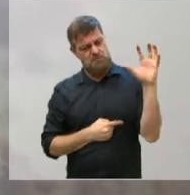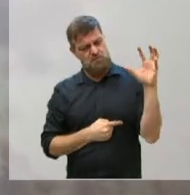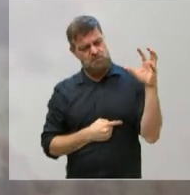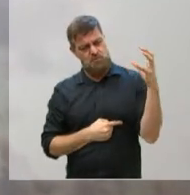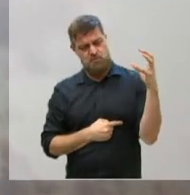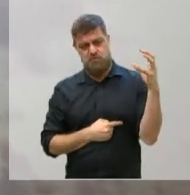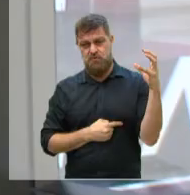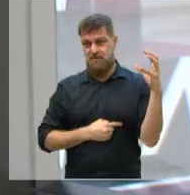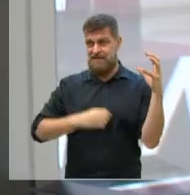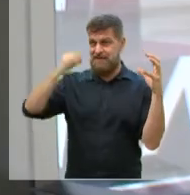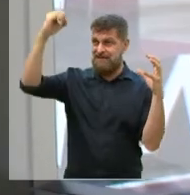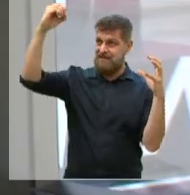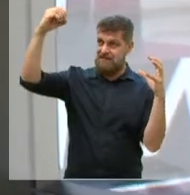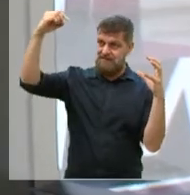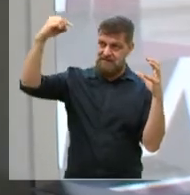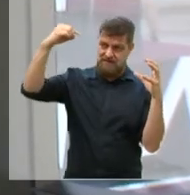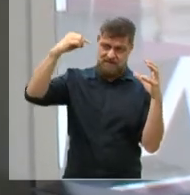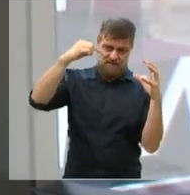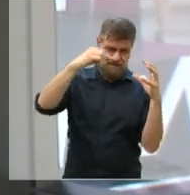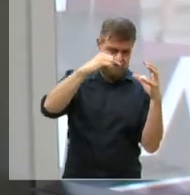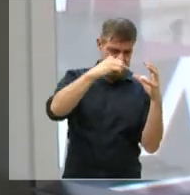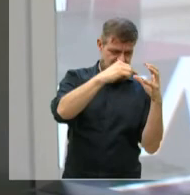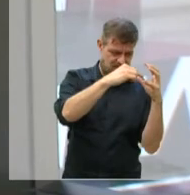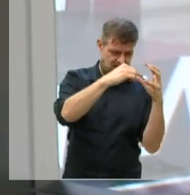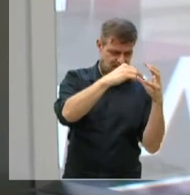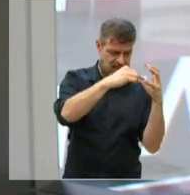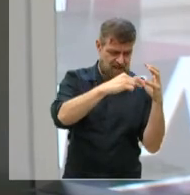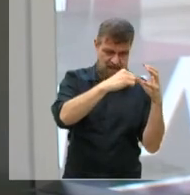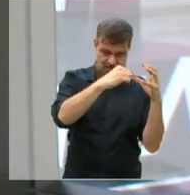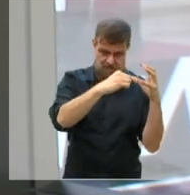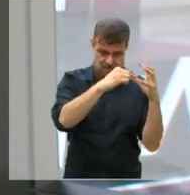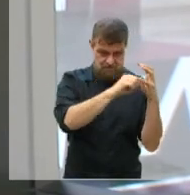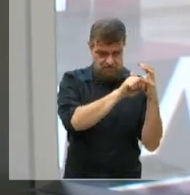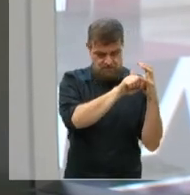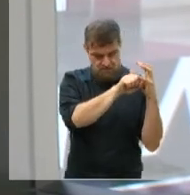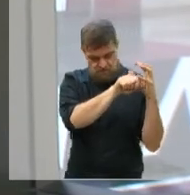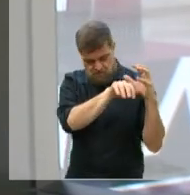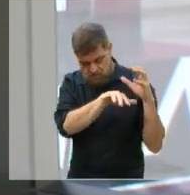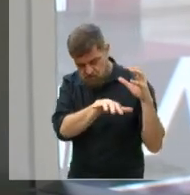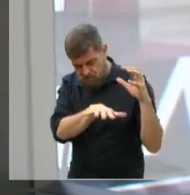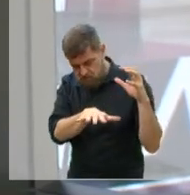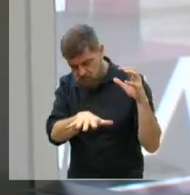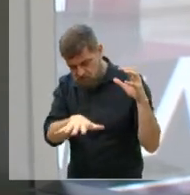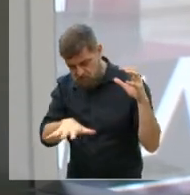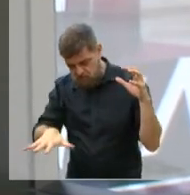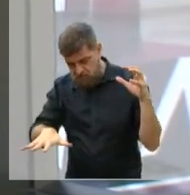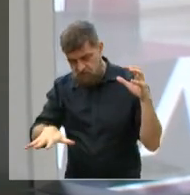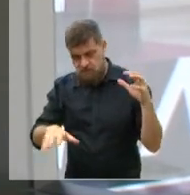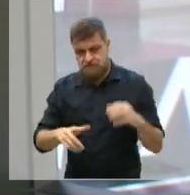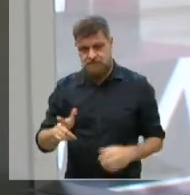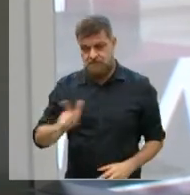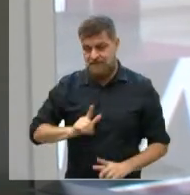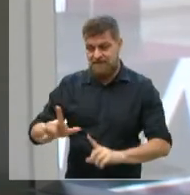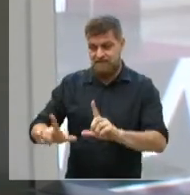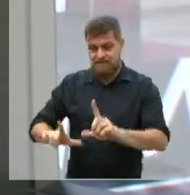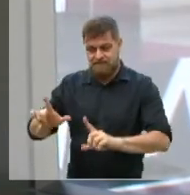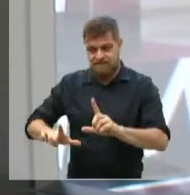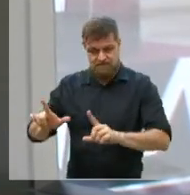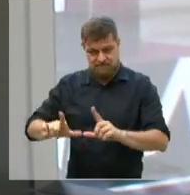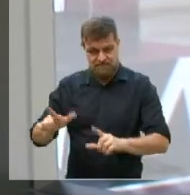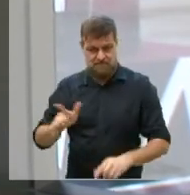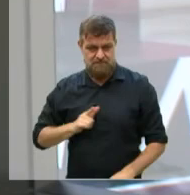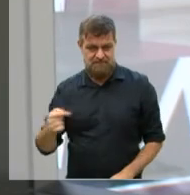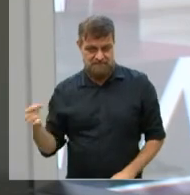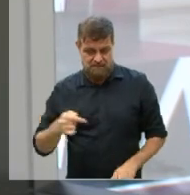o satélite te manda sinal entra paralelo à antena parabólica, é refletida no foco, e ali no foco